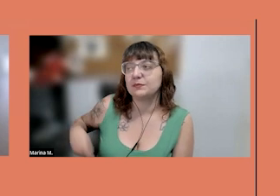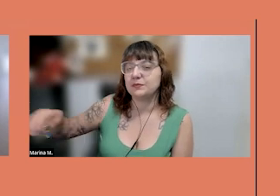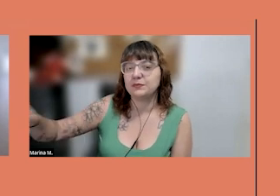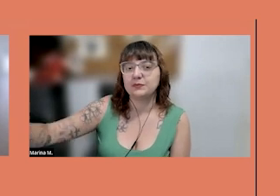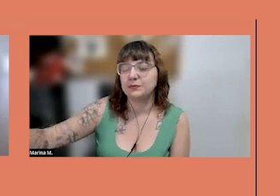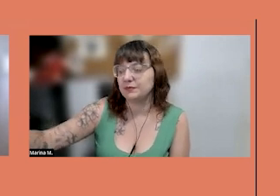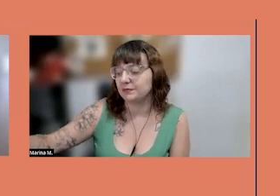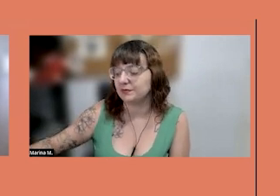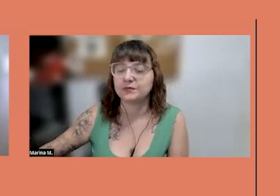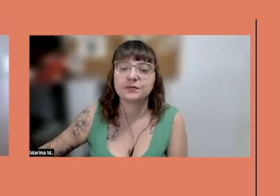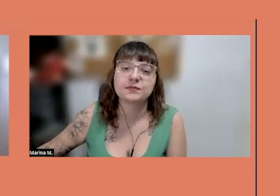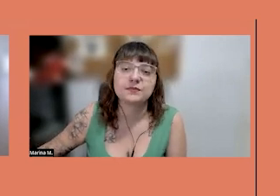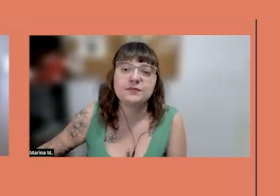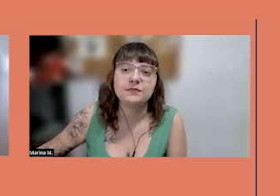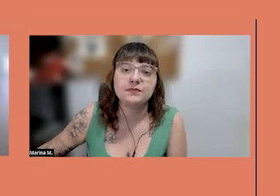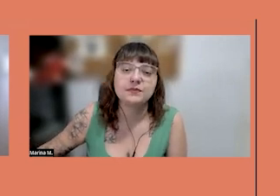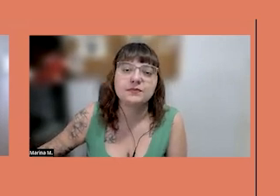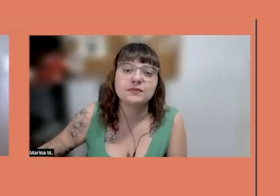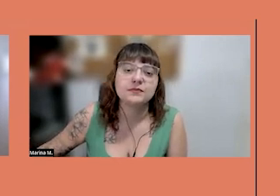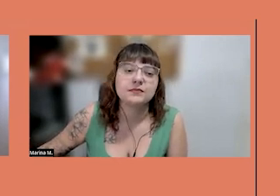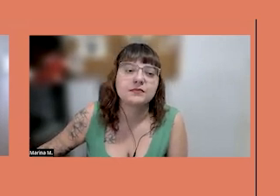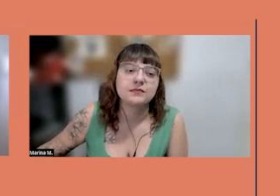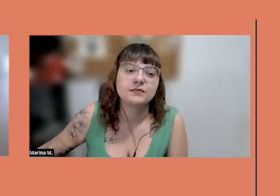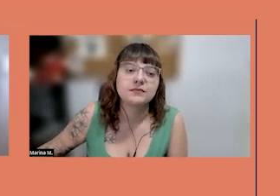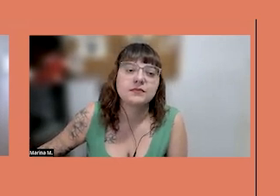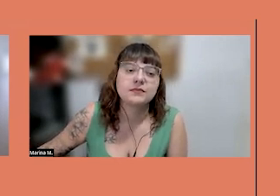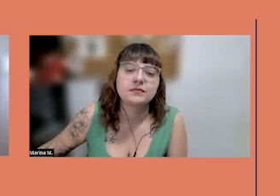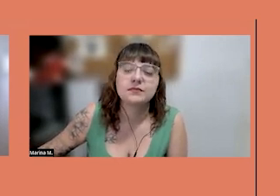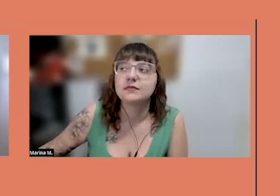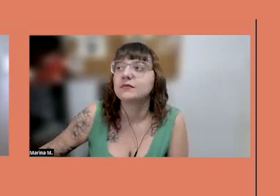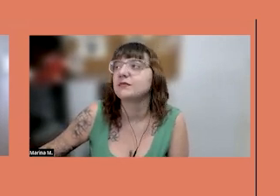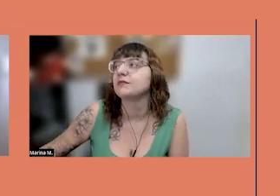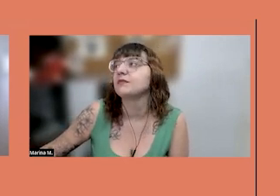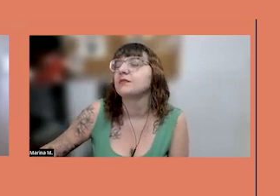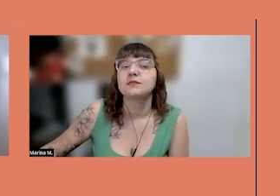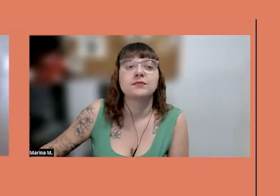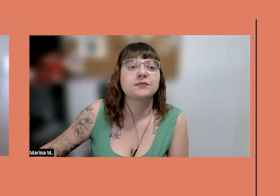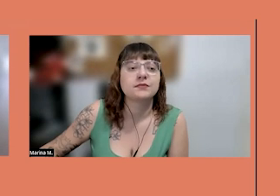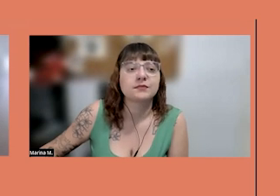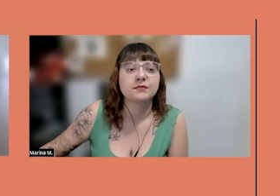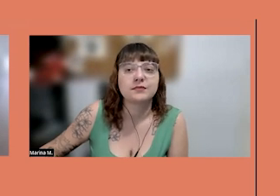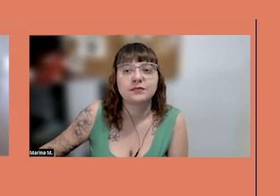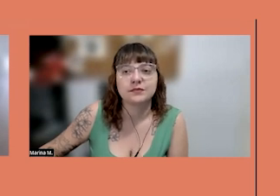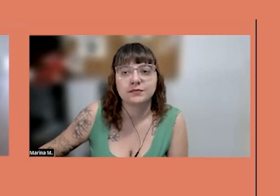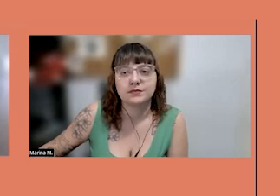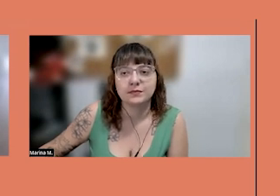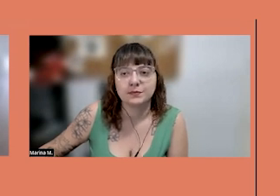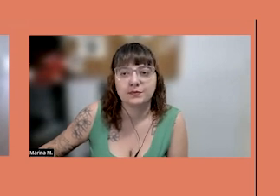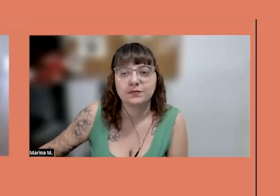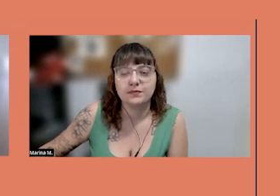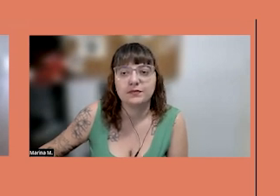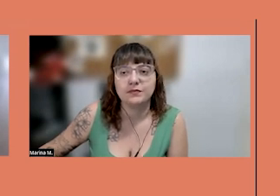dos mais usados. Então tem o Corrego Alegre, o SAD 69 e o Sirgas 2000. E esse é o oficial